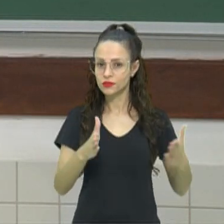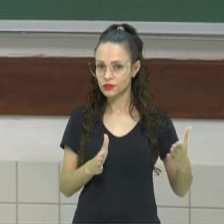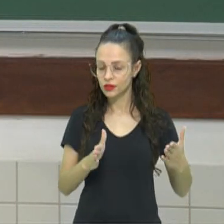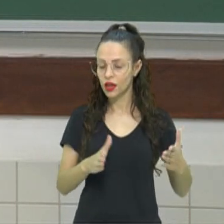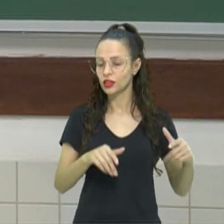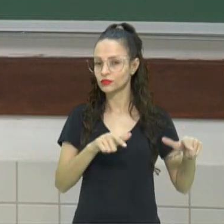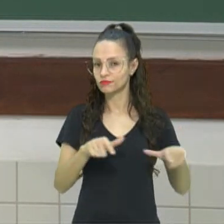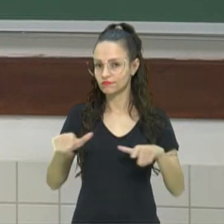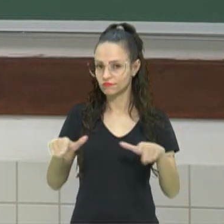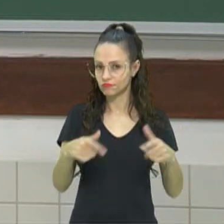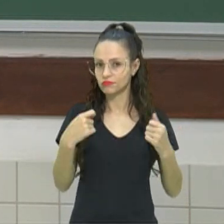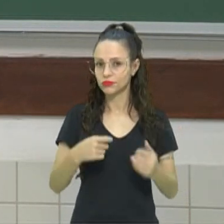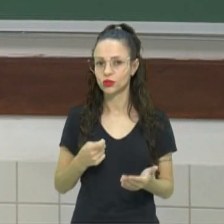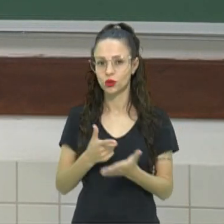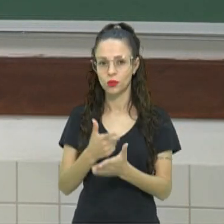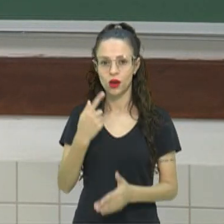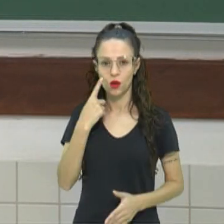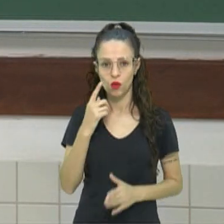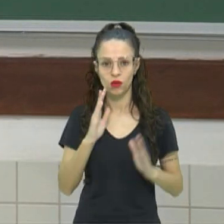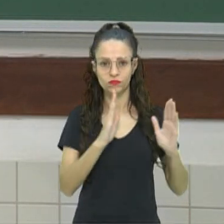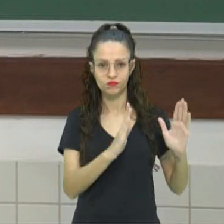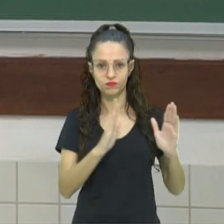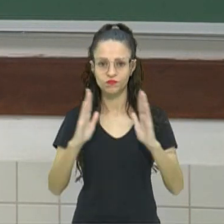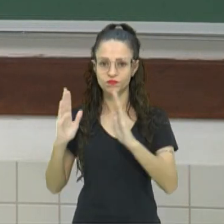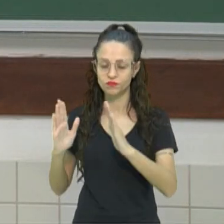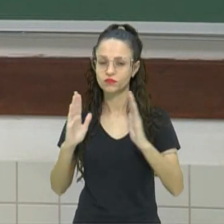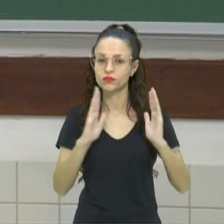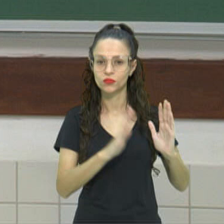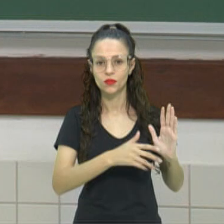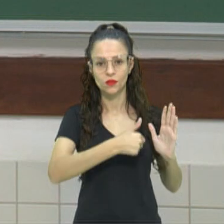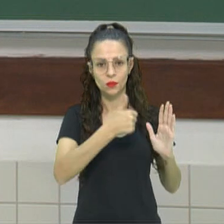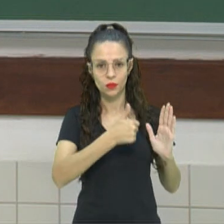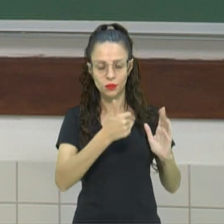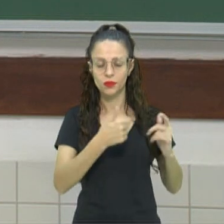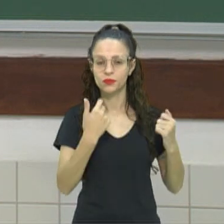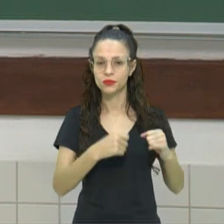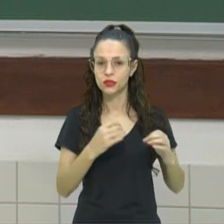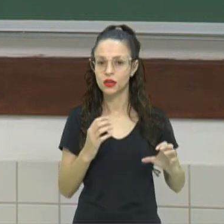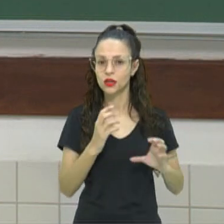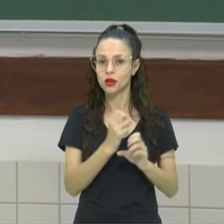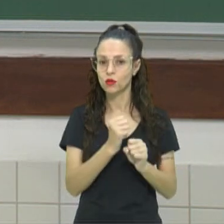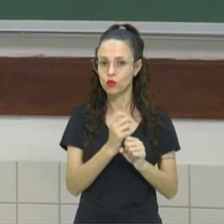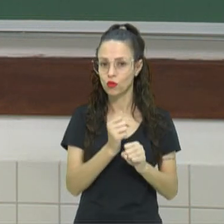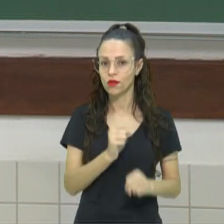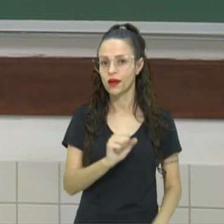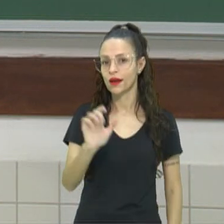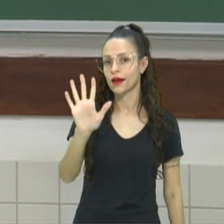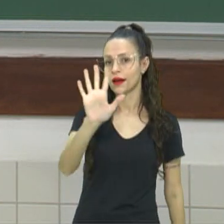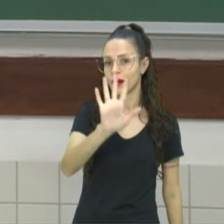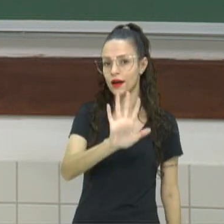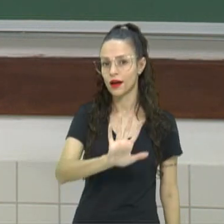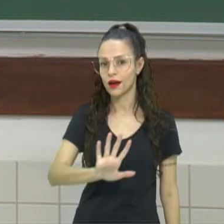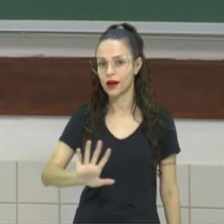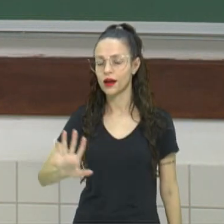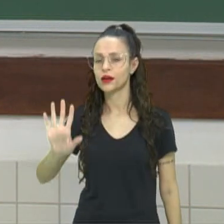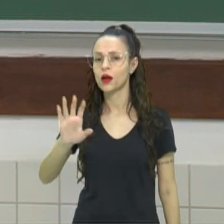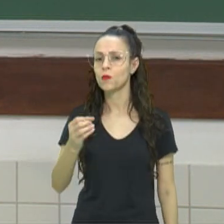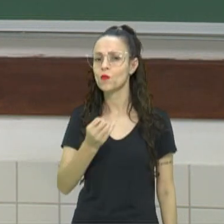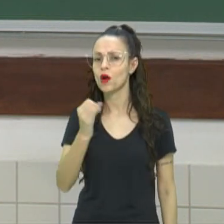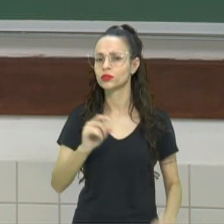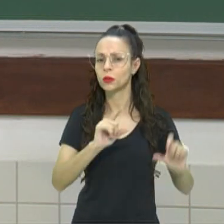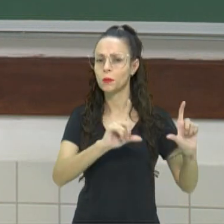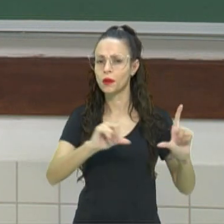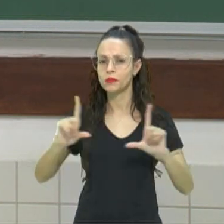tá? Então, repare que são dois momentos. O primeiro, você precisa calcular essa área, precisa saber quanto de piso precisa